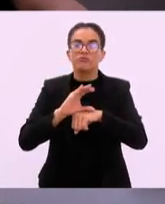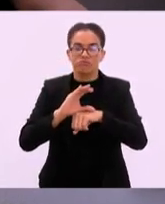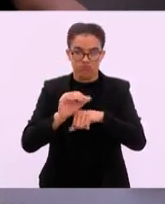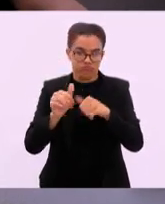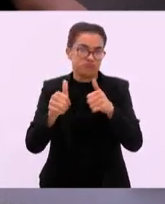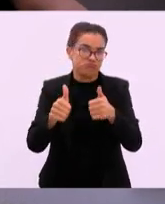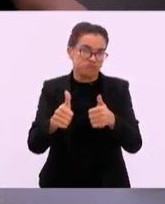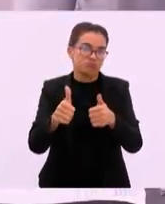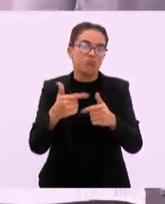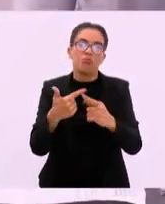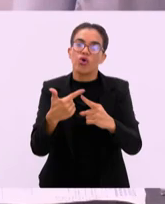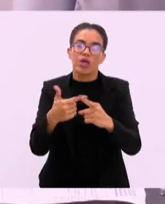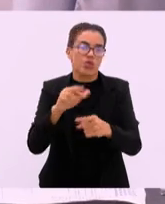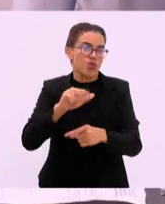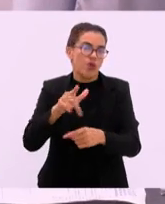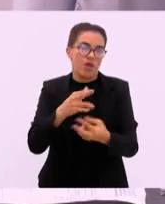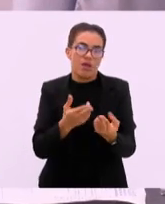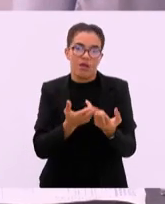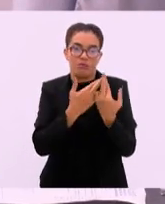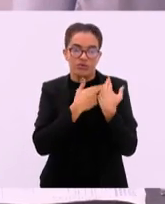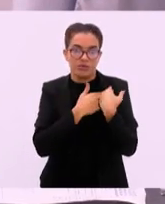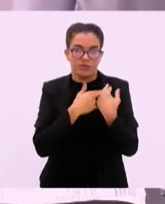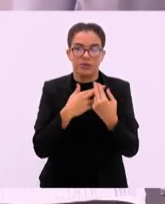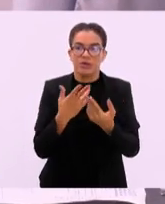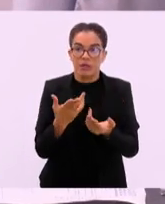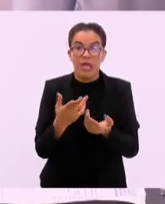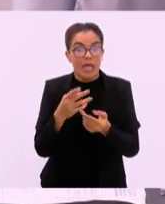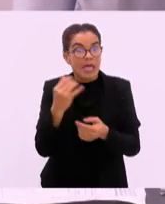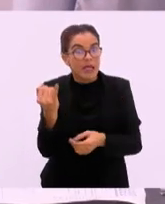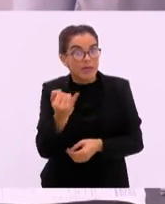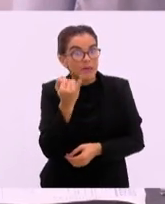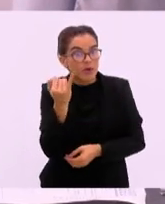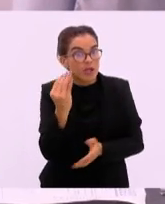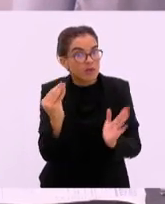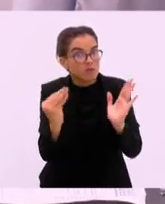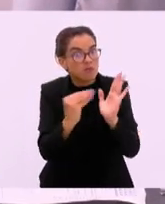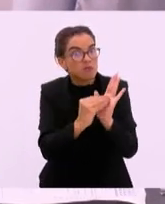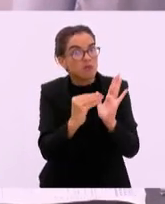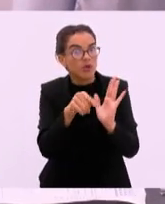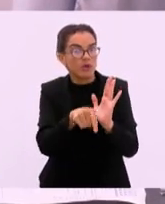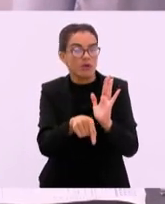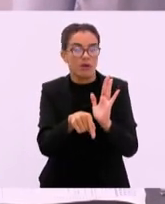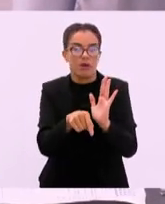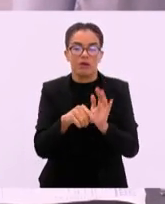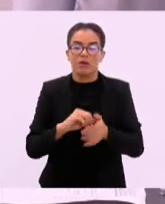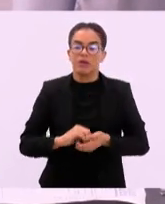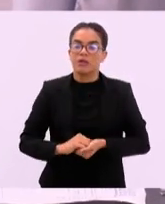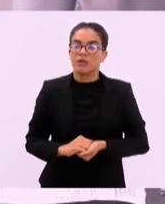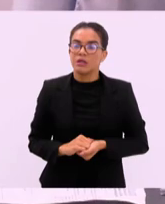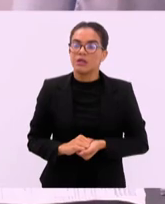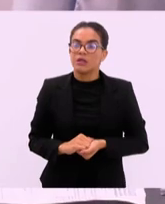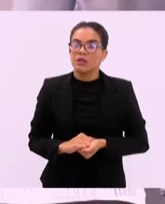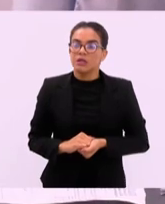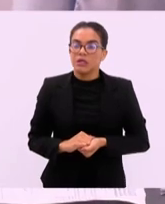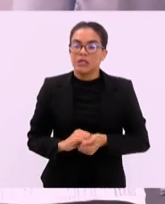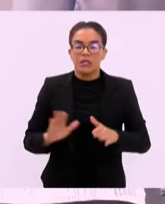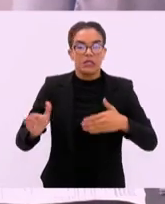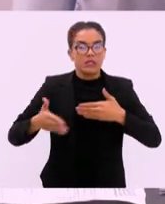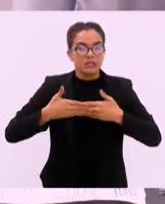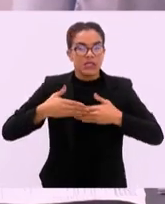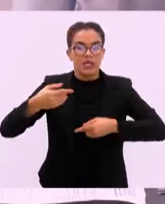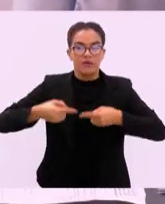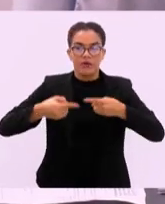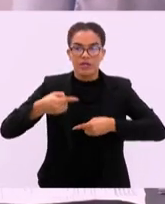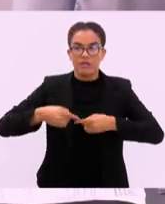fere a competência municipal. Perfeito. Encerrada a discussão. E é importante registrar o voto divergente de Vossa Excelência. Encerrada a discussão,